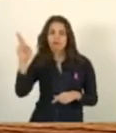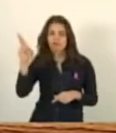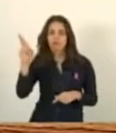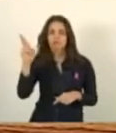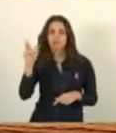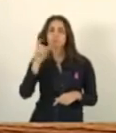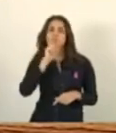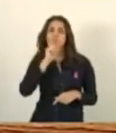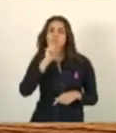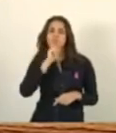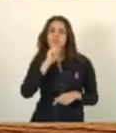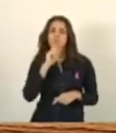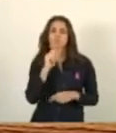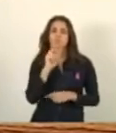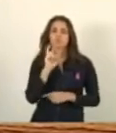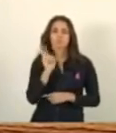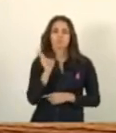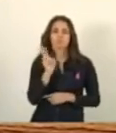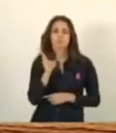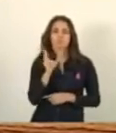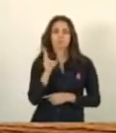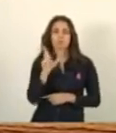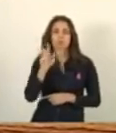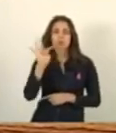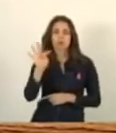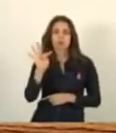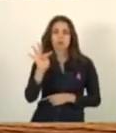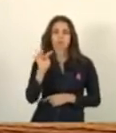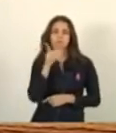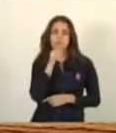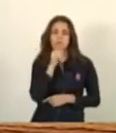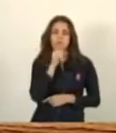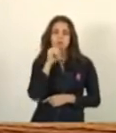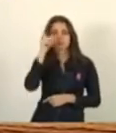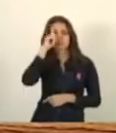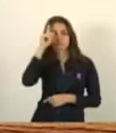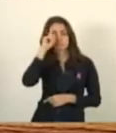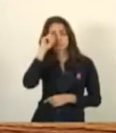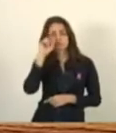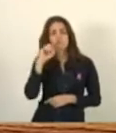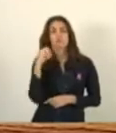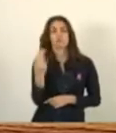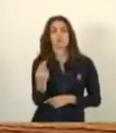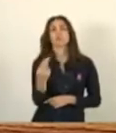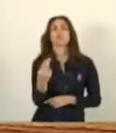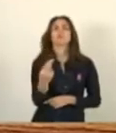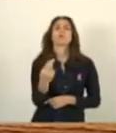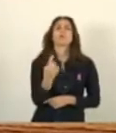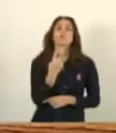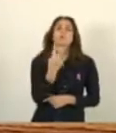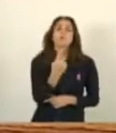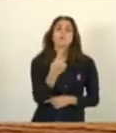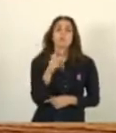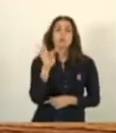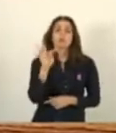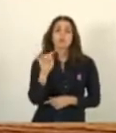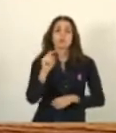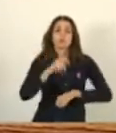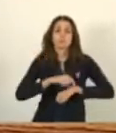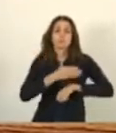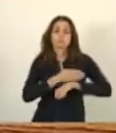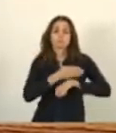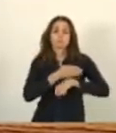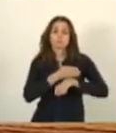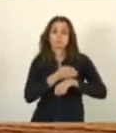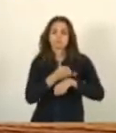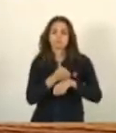pode chegar a 2 mil litros por dia, ou 1,5 litro por minuto, que é muito. No verão,